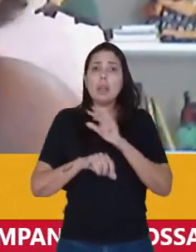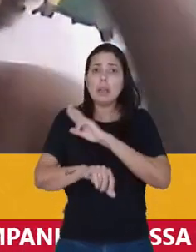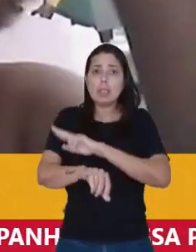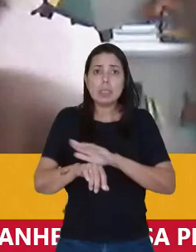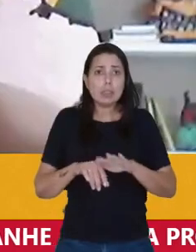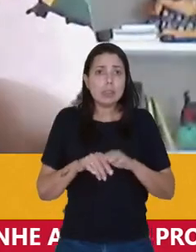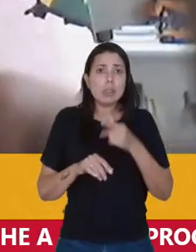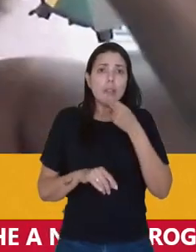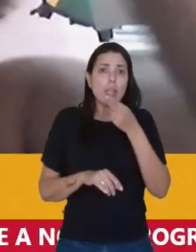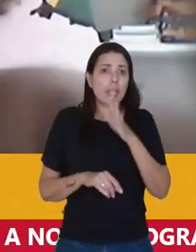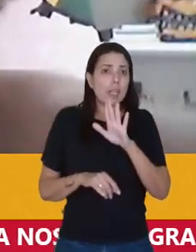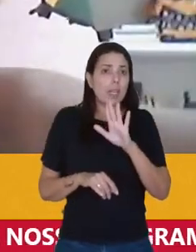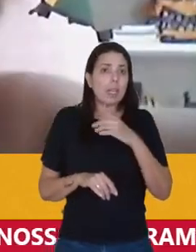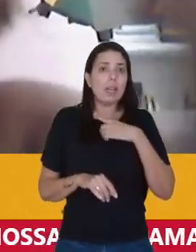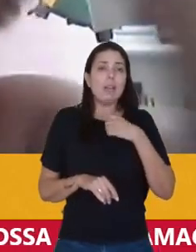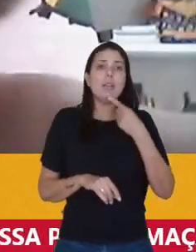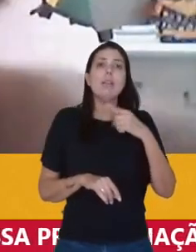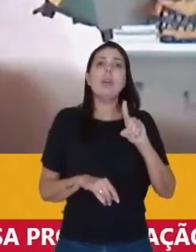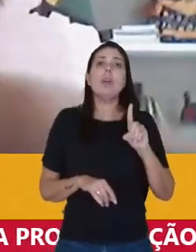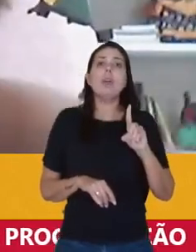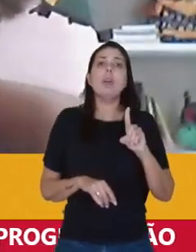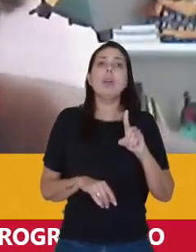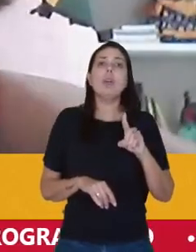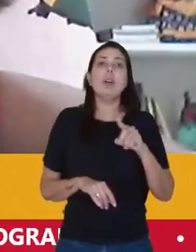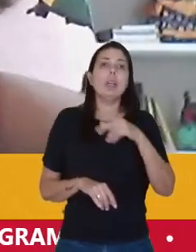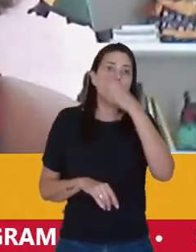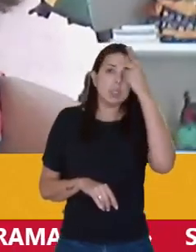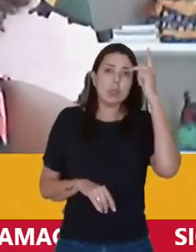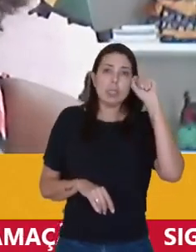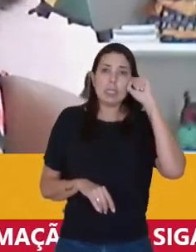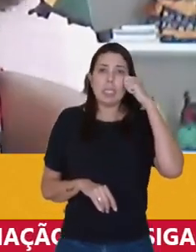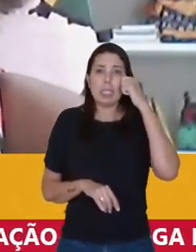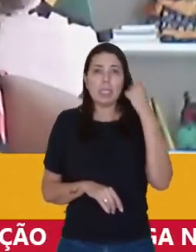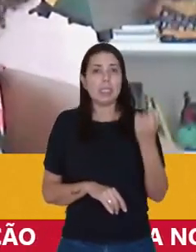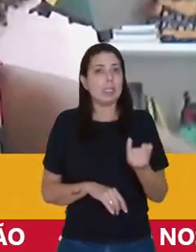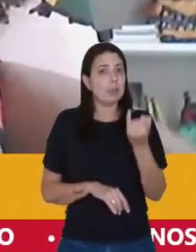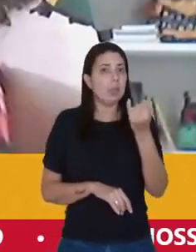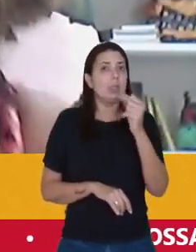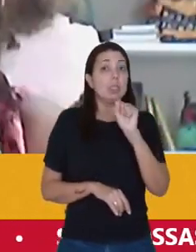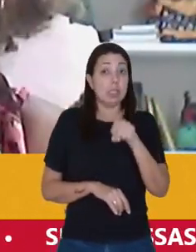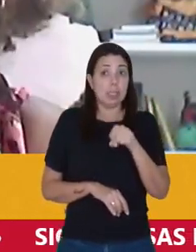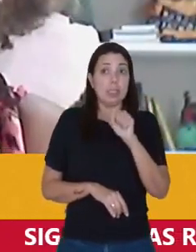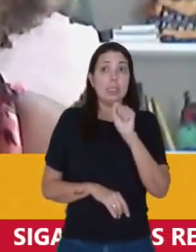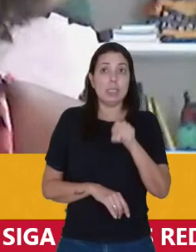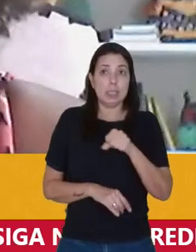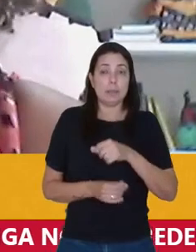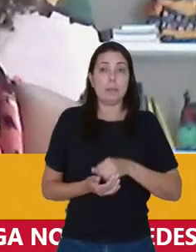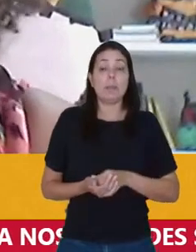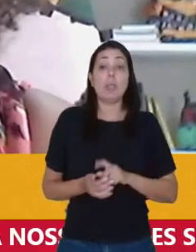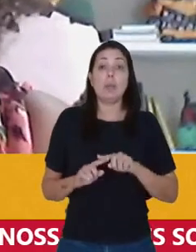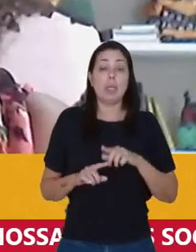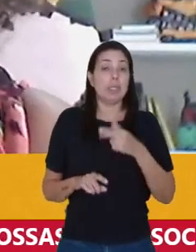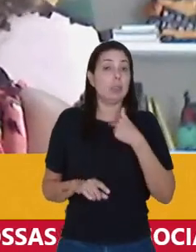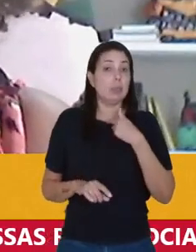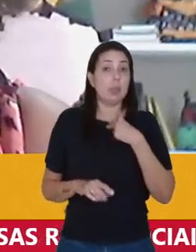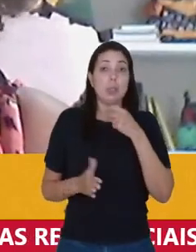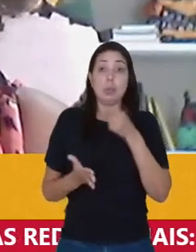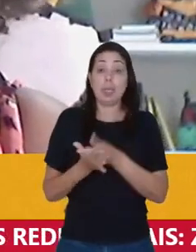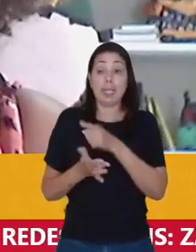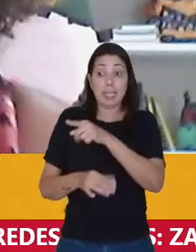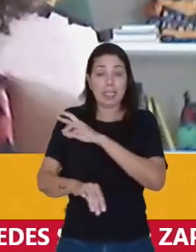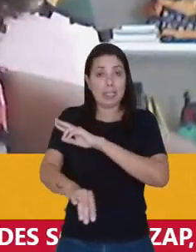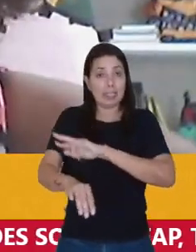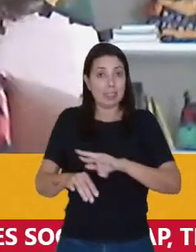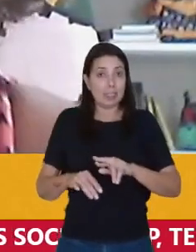Não é só dizer que vidas negras importam sim, mas eu não posso financiar